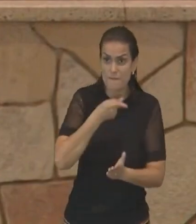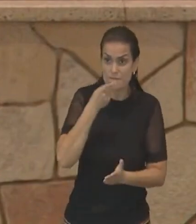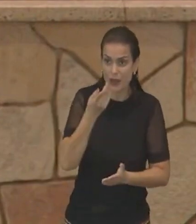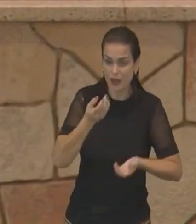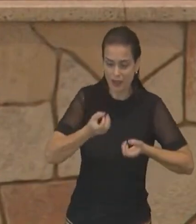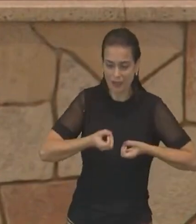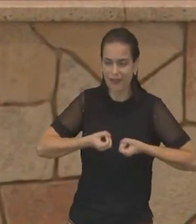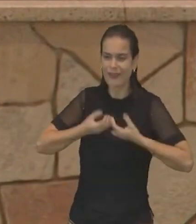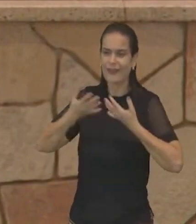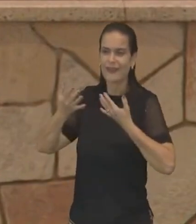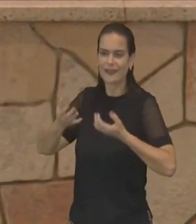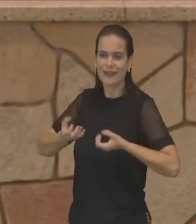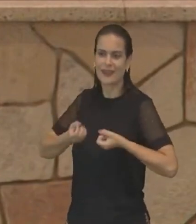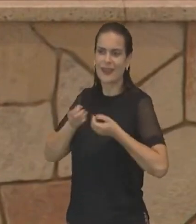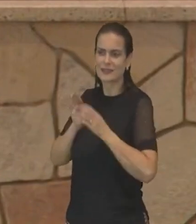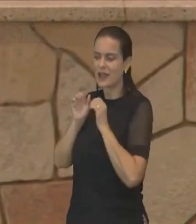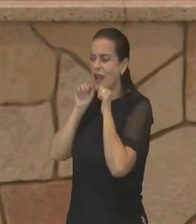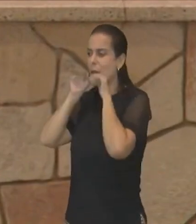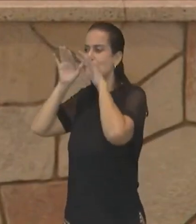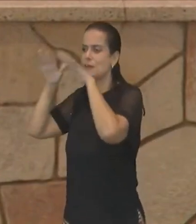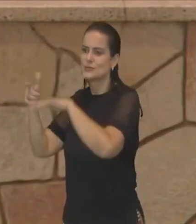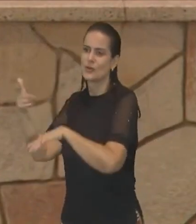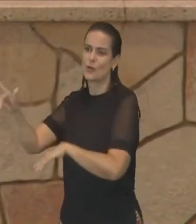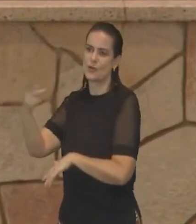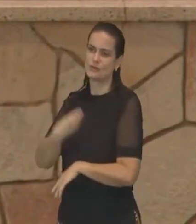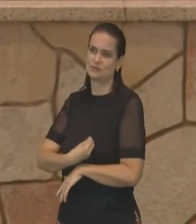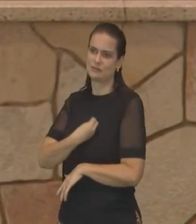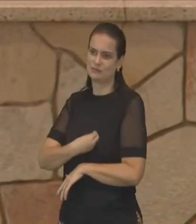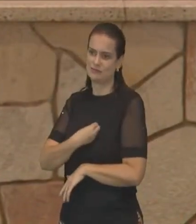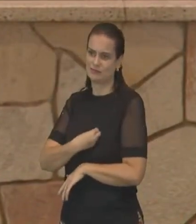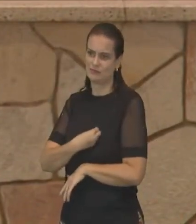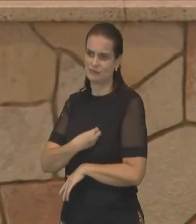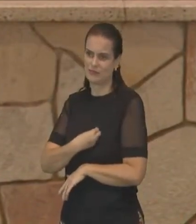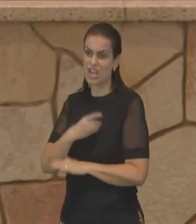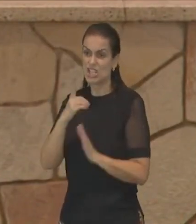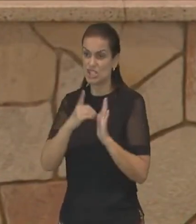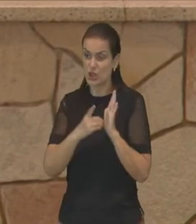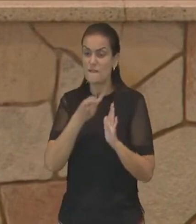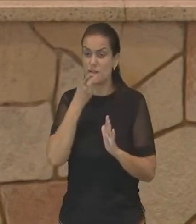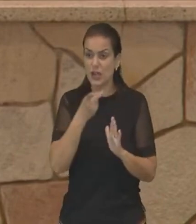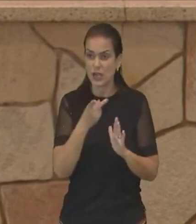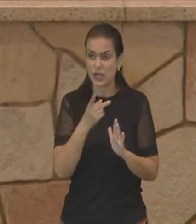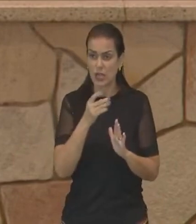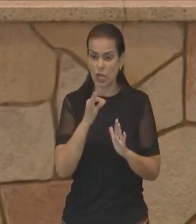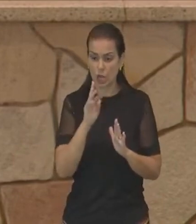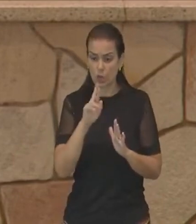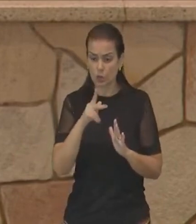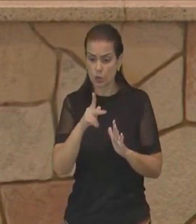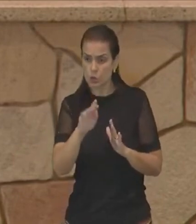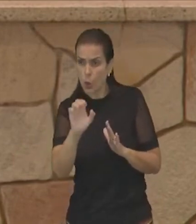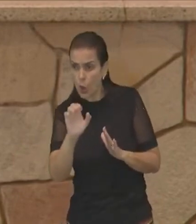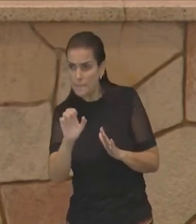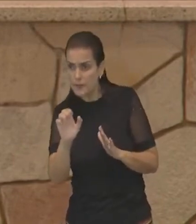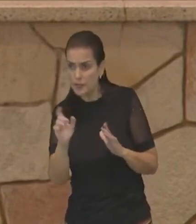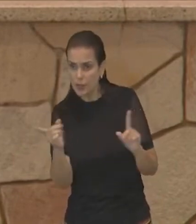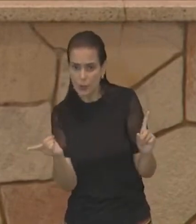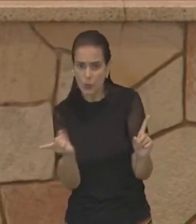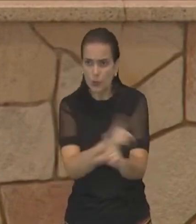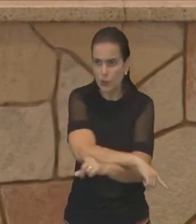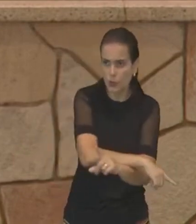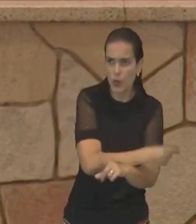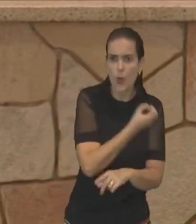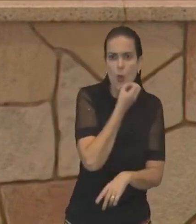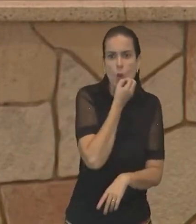graça aos que ouvem. Segundo o dicionário, torpe significa que contraria ou fere os bons